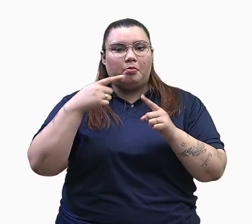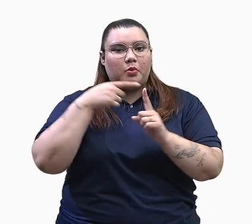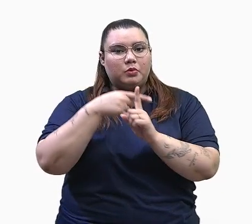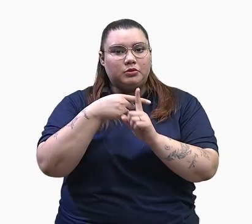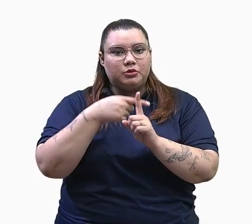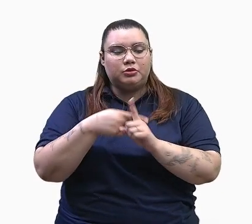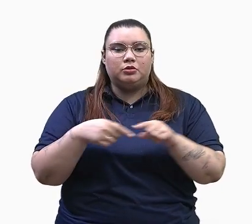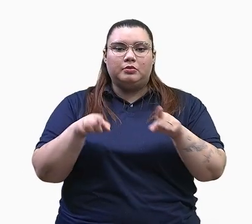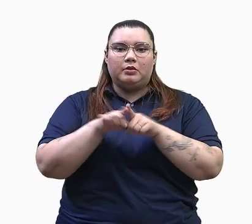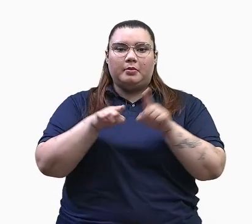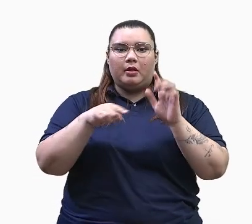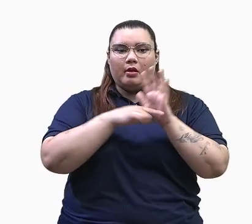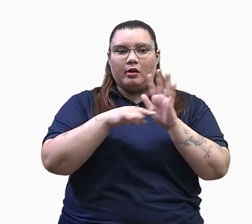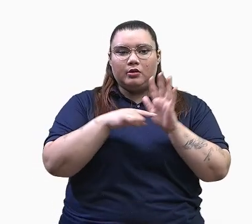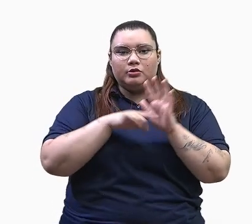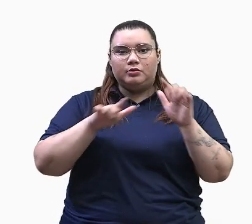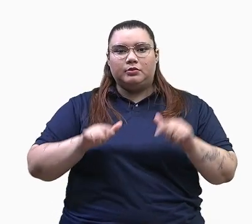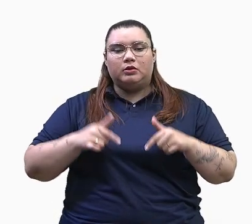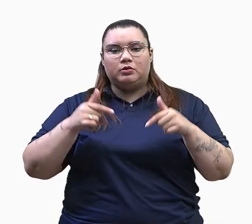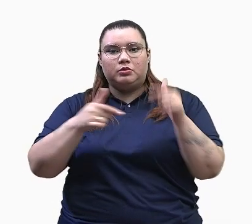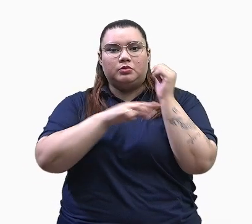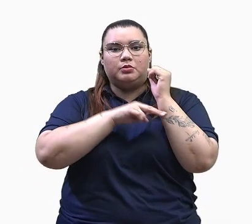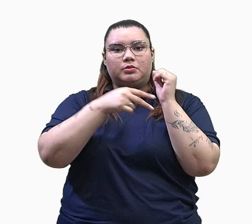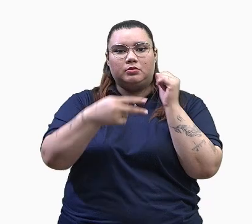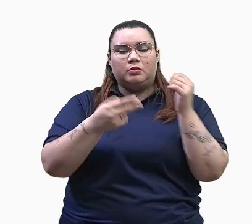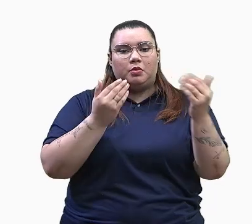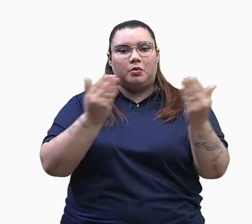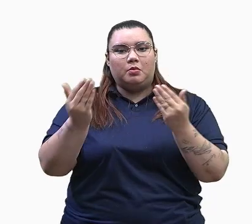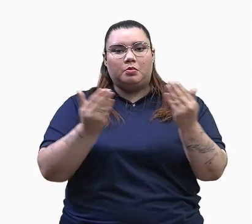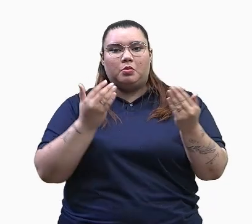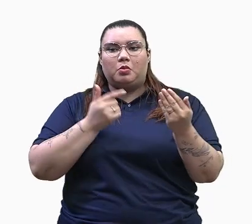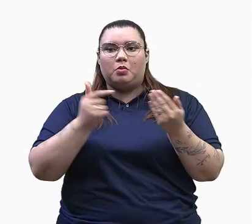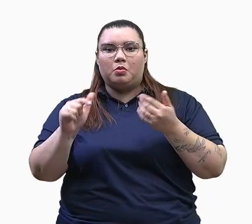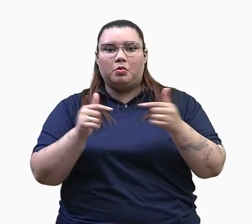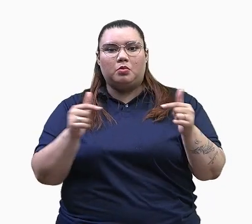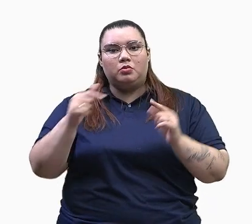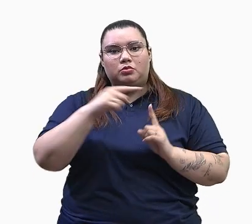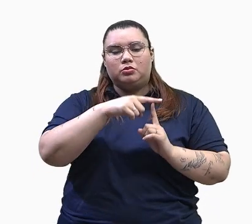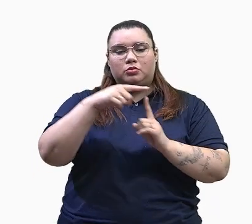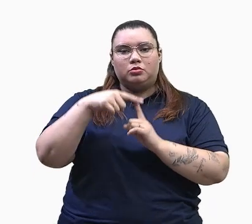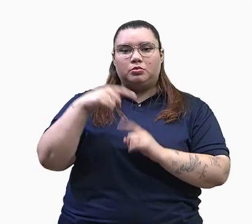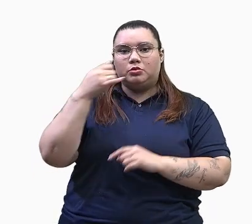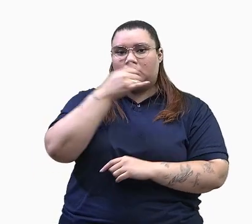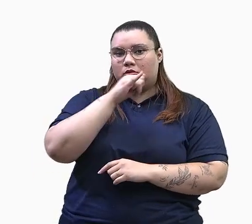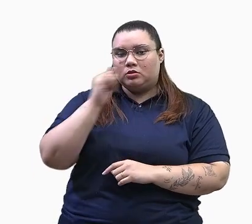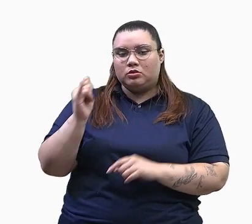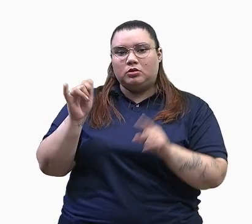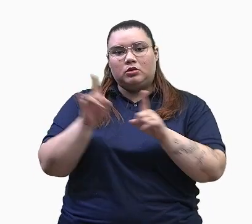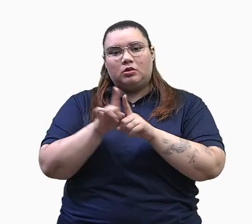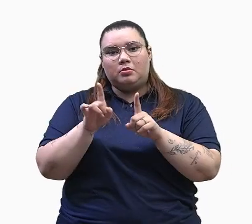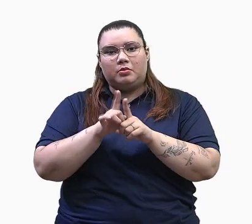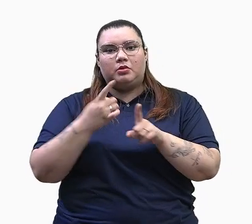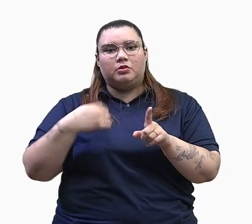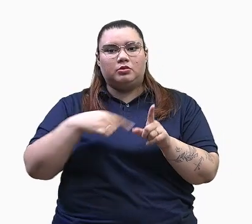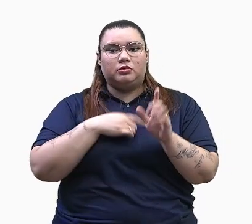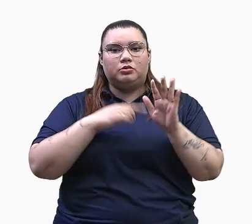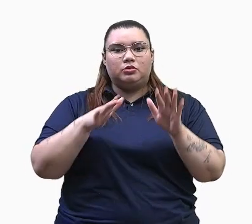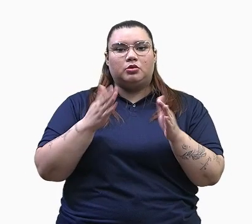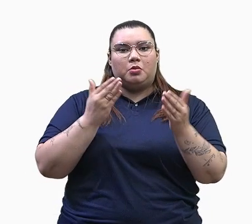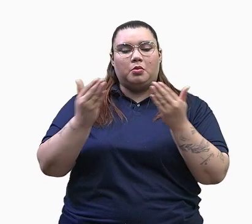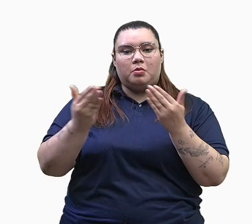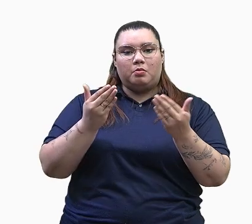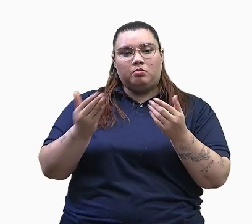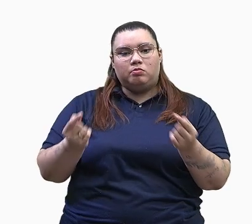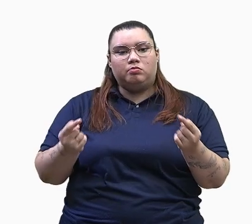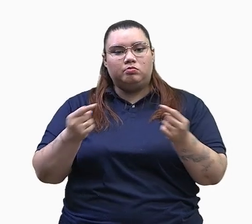dessas usinas, comparando também ali com outras fontes de energia, né? Inclusive, a gente até comparou uma delas com